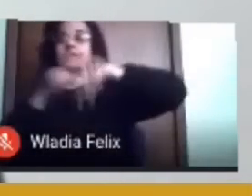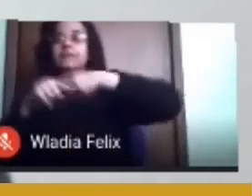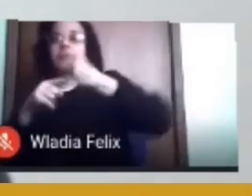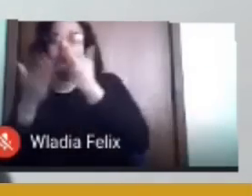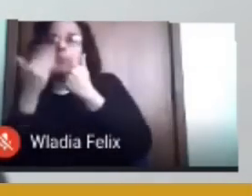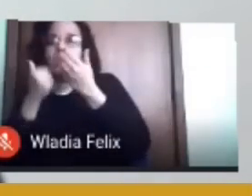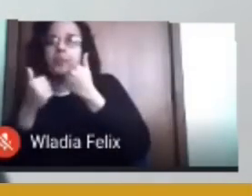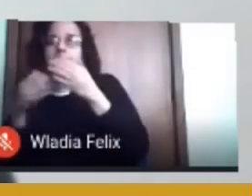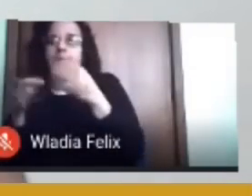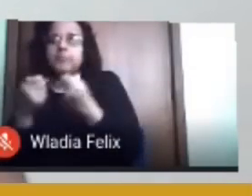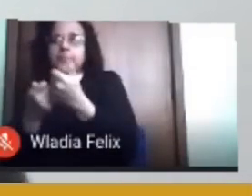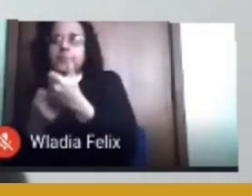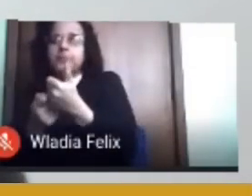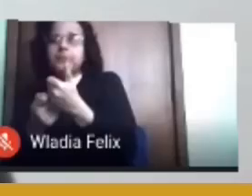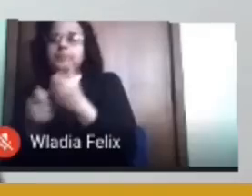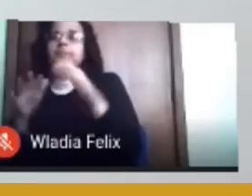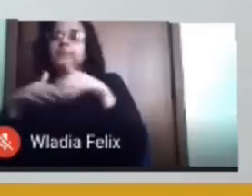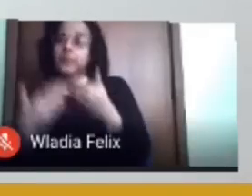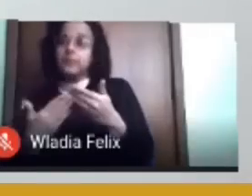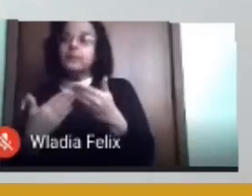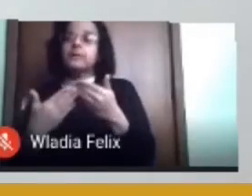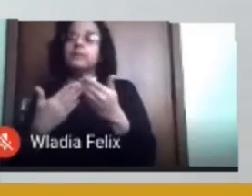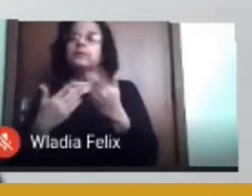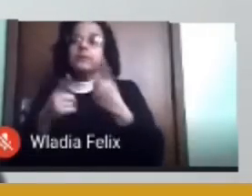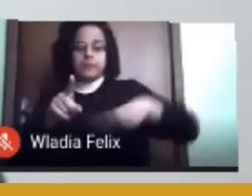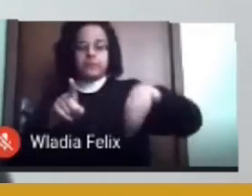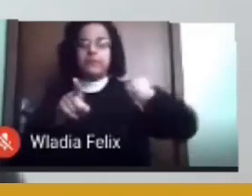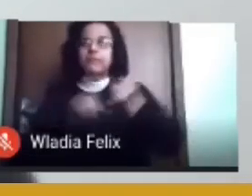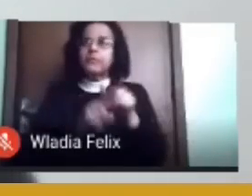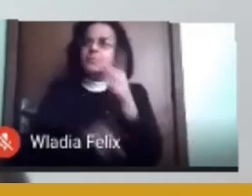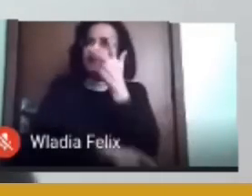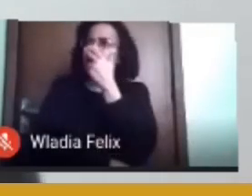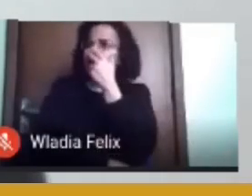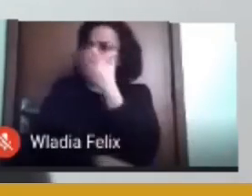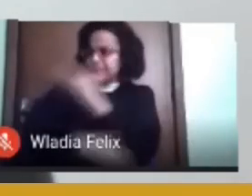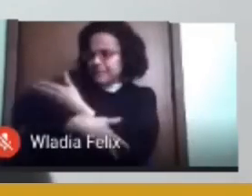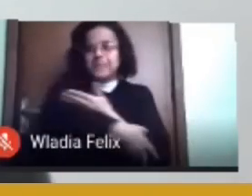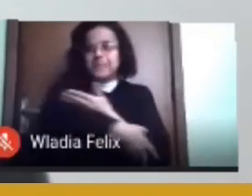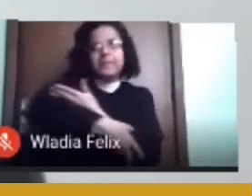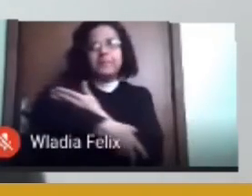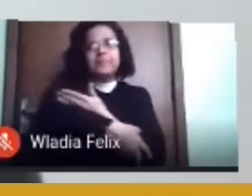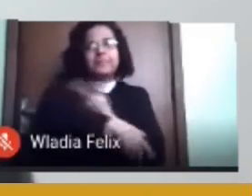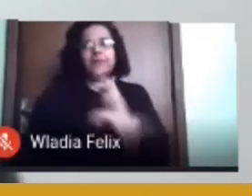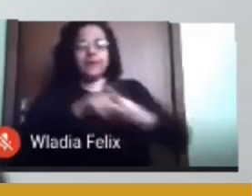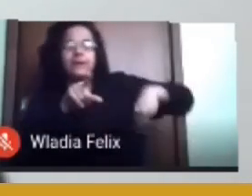interesse incomum sobre questões sexuais e masturbação compulsiva. Não estou